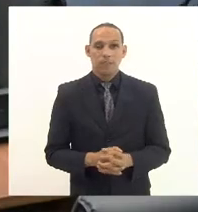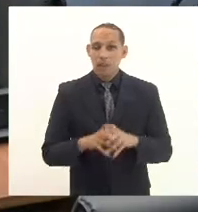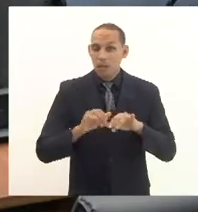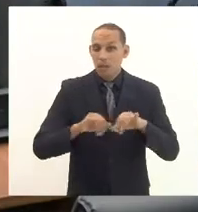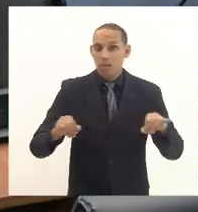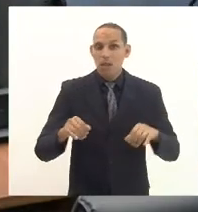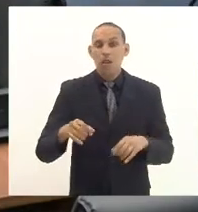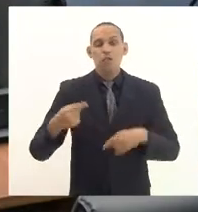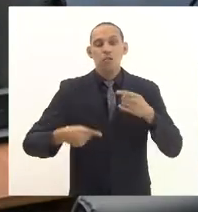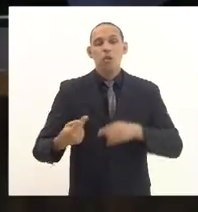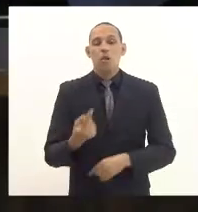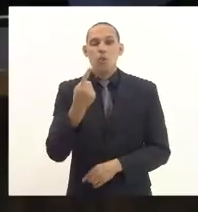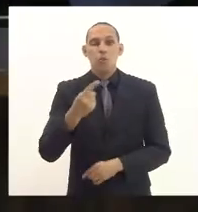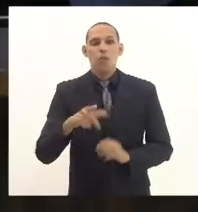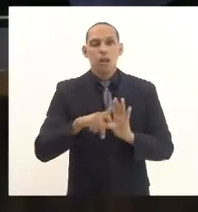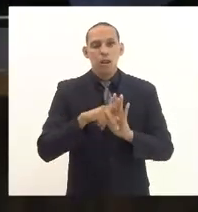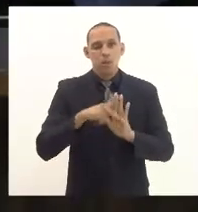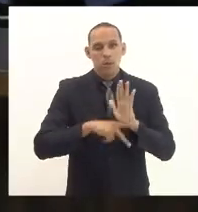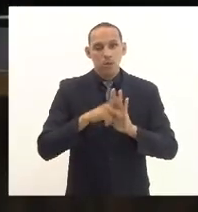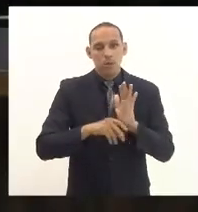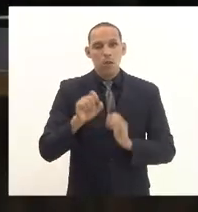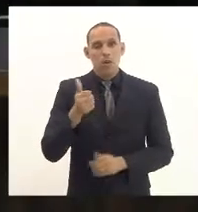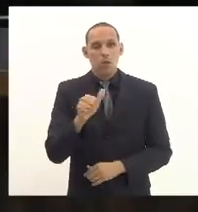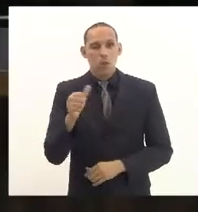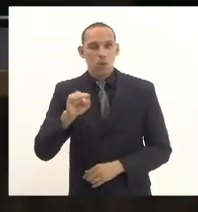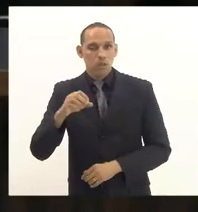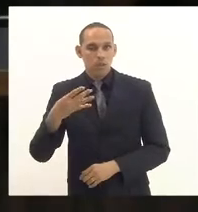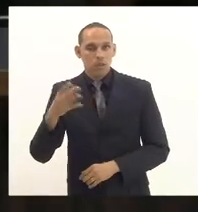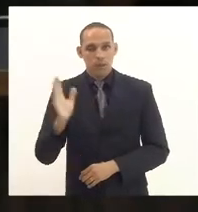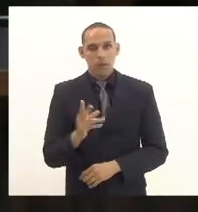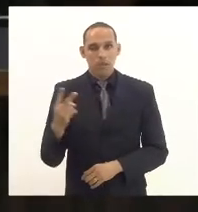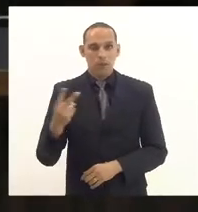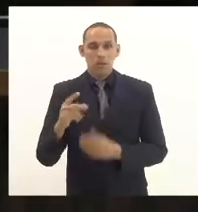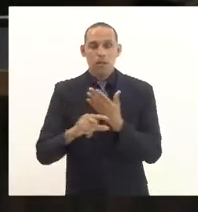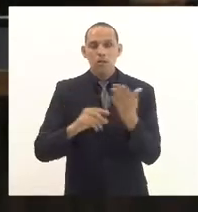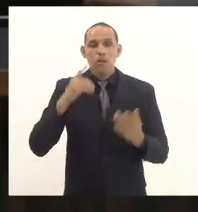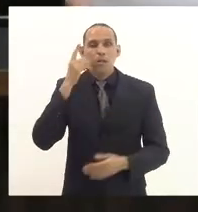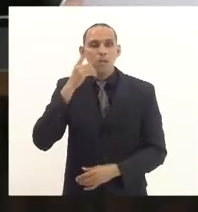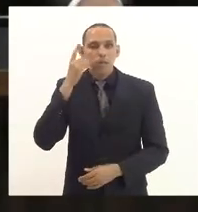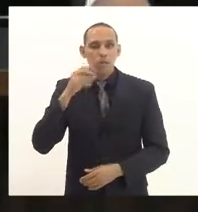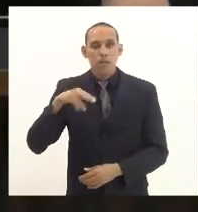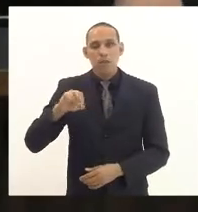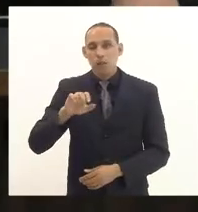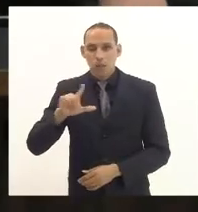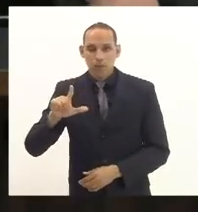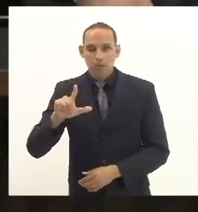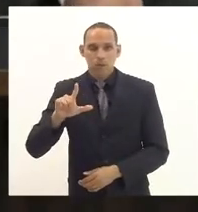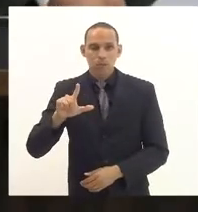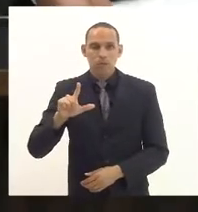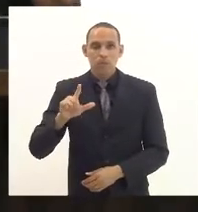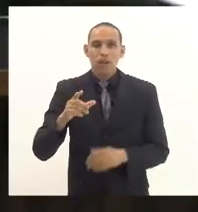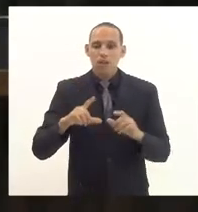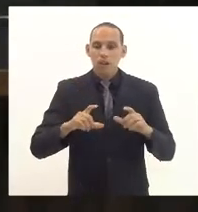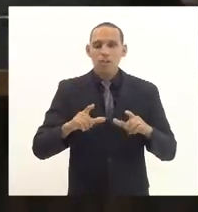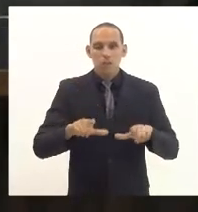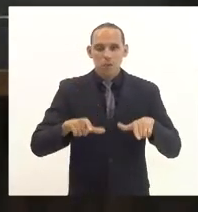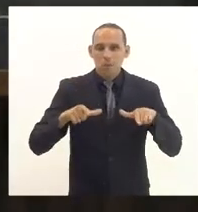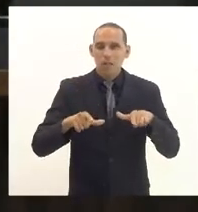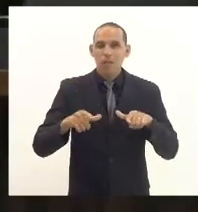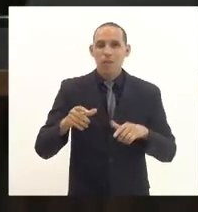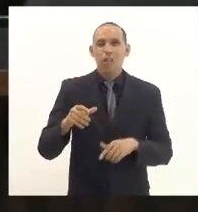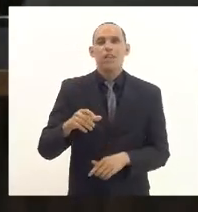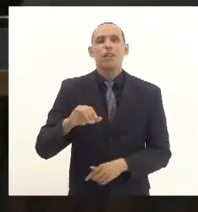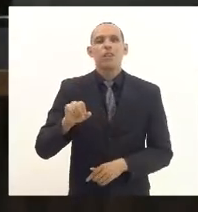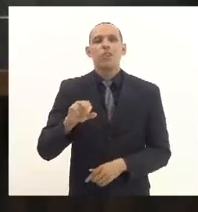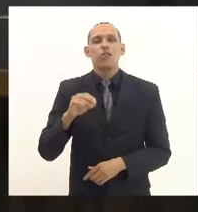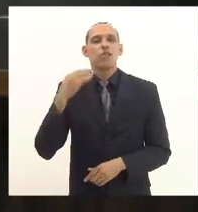Anuncio, em discussão única, projeto de resolução 1184 de 22, de autoria do deputado Noel de Carvalho, concede o diploma juíza